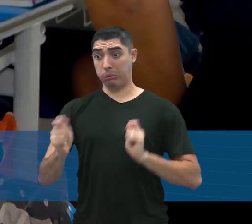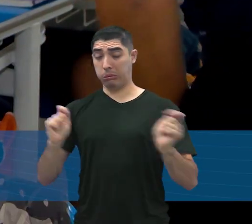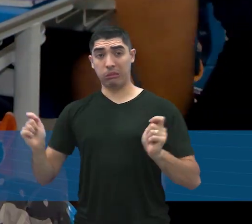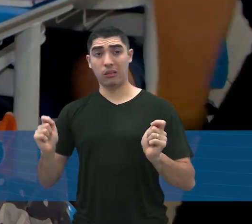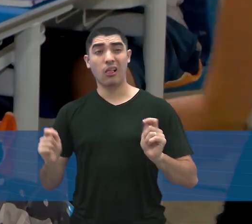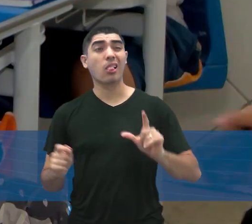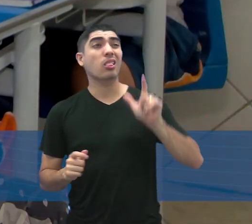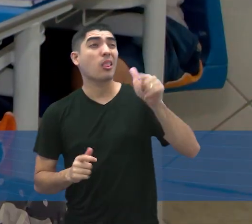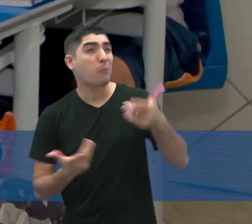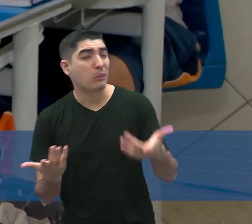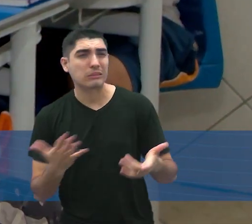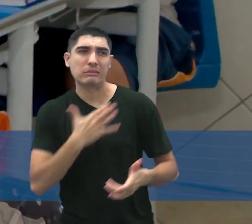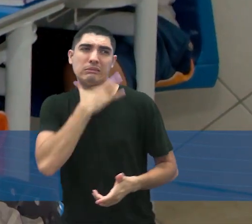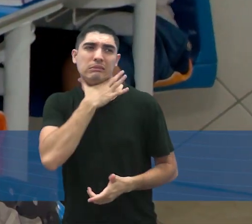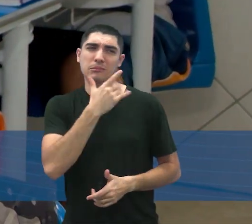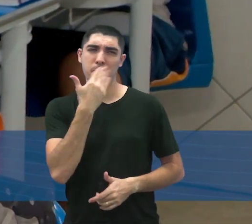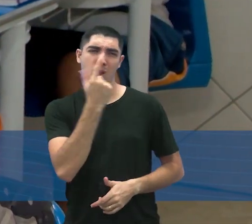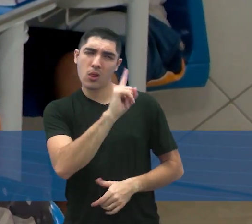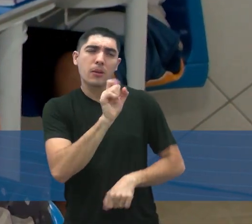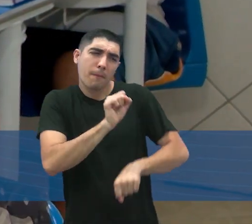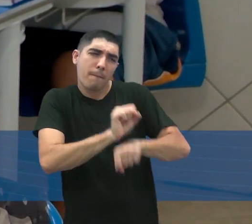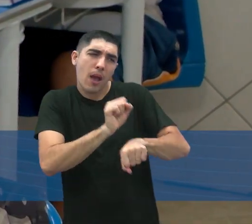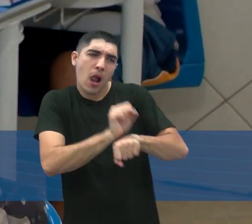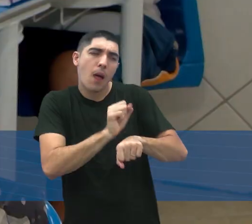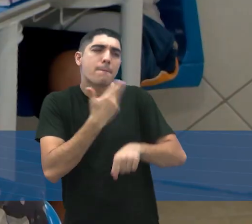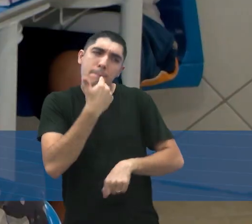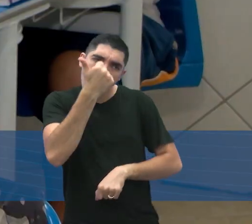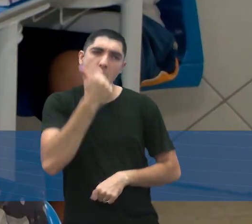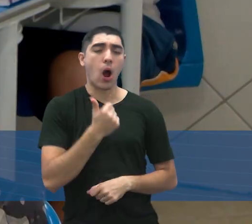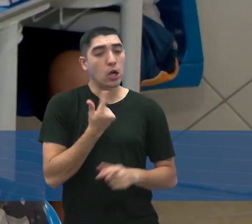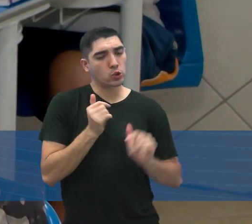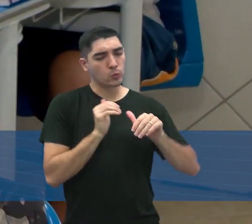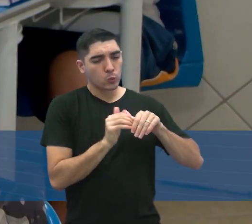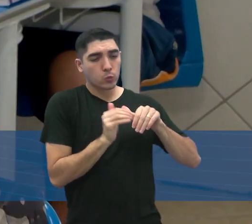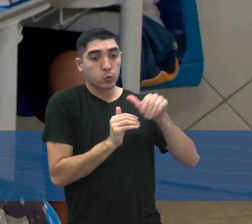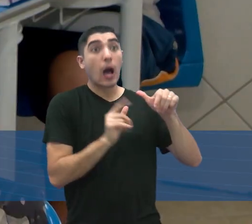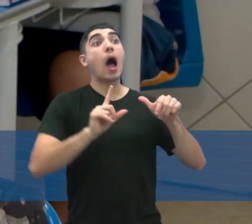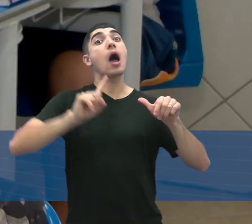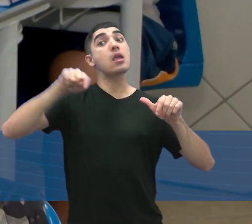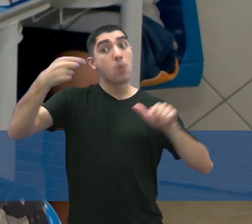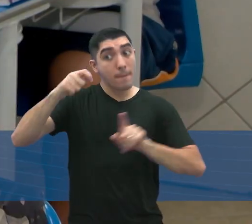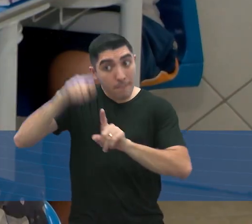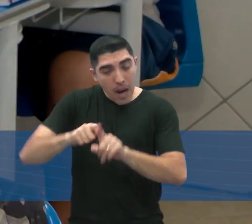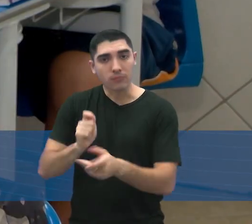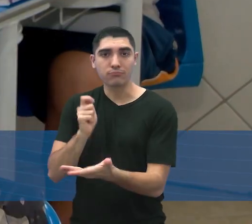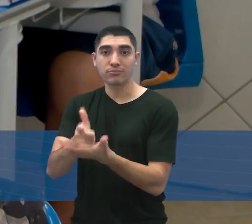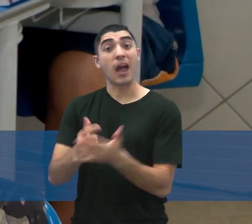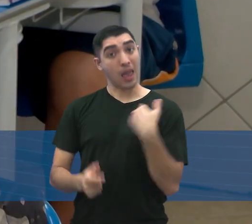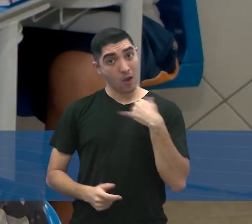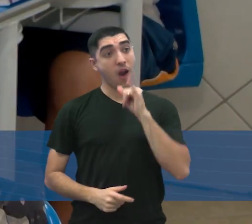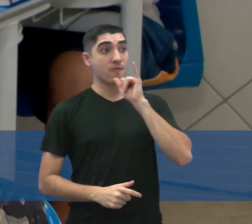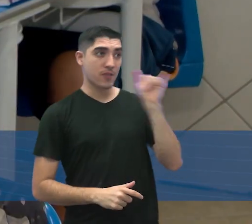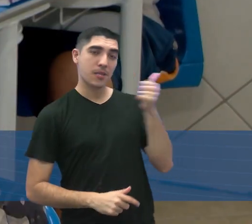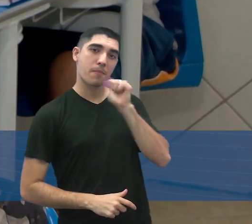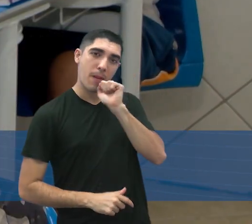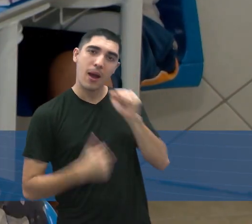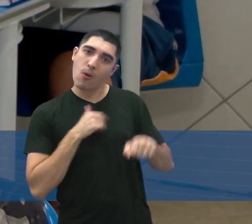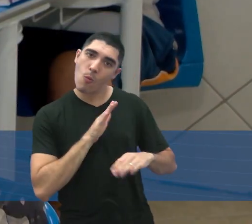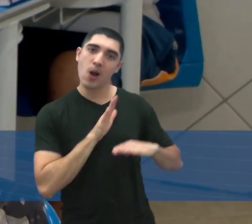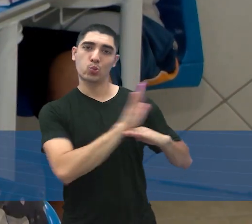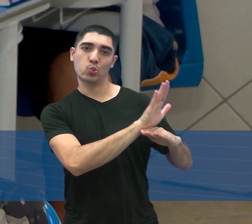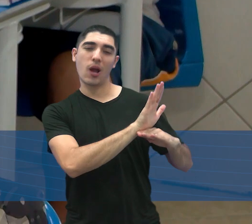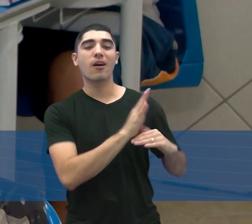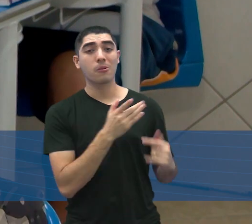chega legal, vamos esperar e vamos conseguir juntar dinheiro para o mês que vem. Às vezes eu faço assim para ajudar ela também em casa